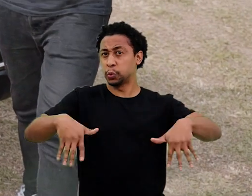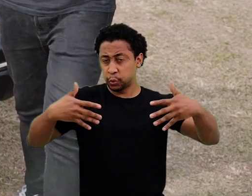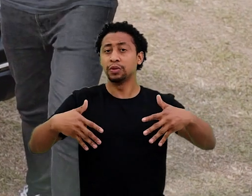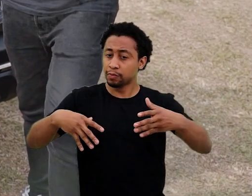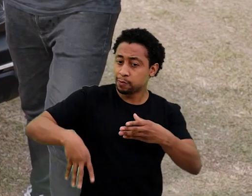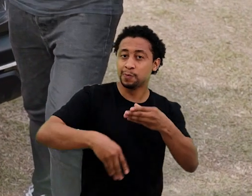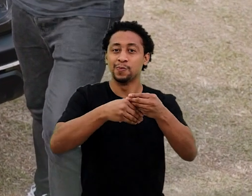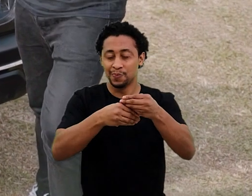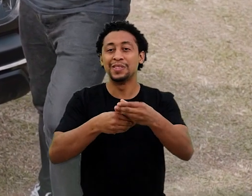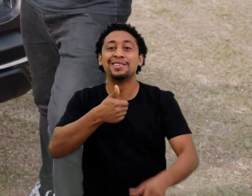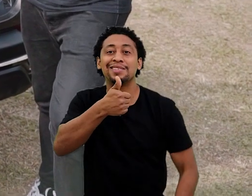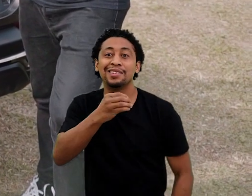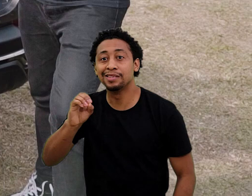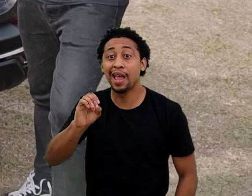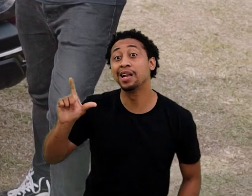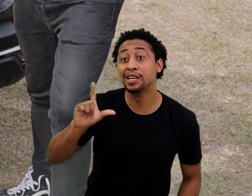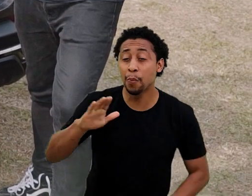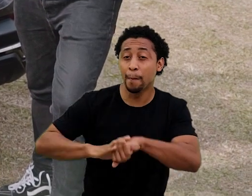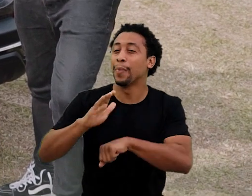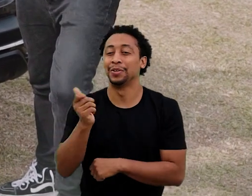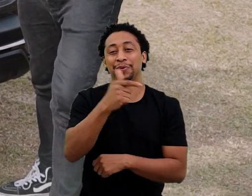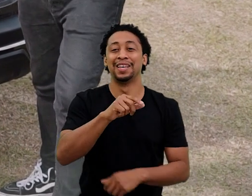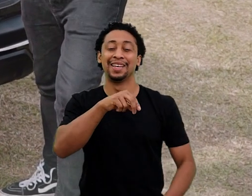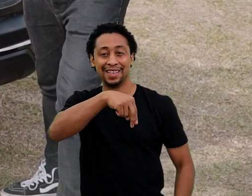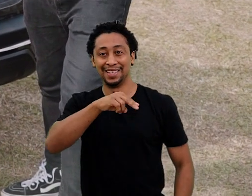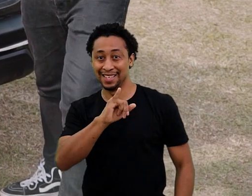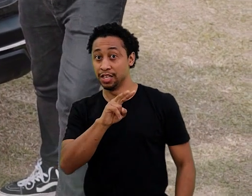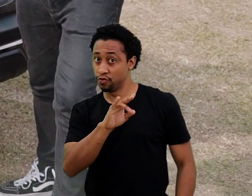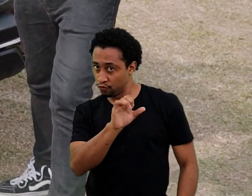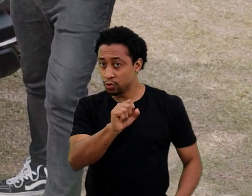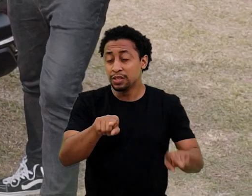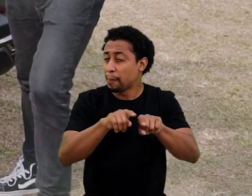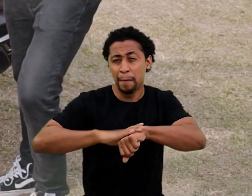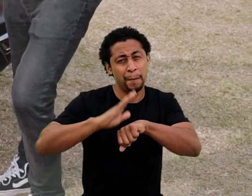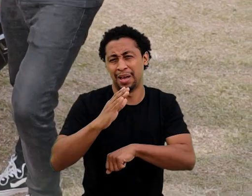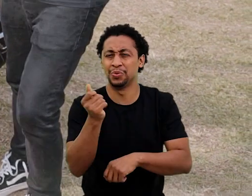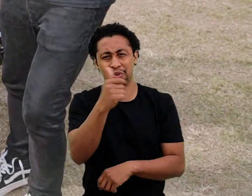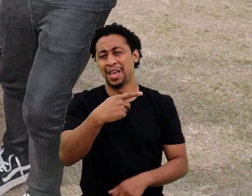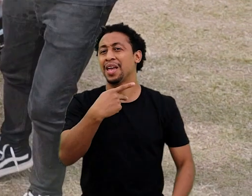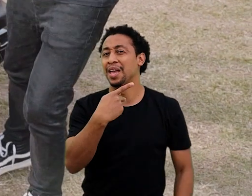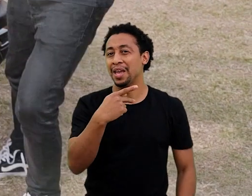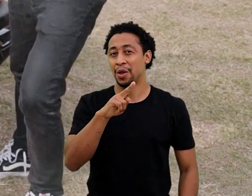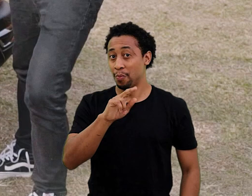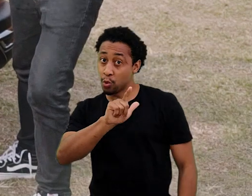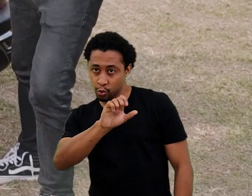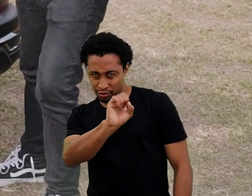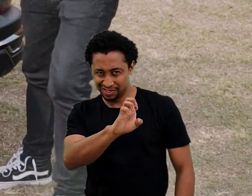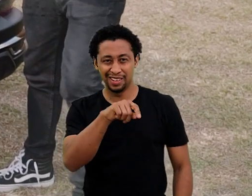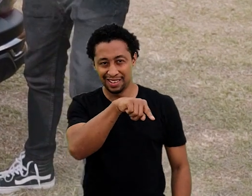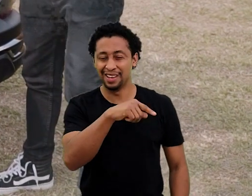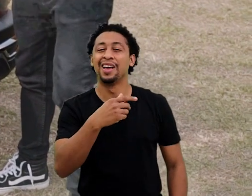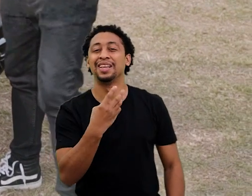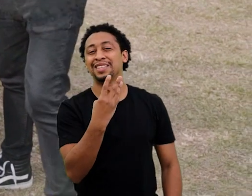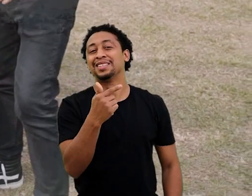mais de porta-malas aqui do que o Nivus e muito mais do que os 370 do Pulse, evidentemente. Tem algumas artimanhas aqui? Tem. Se